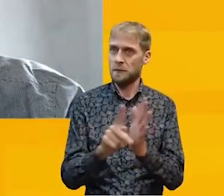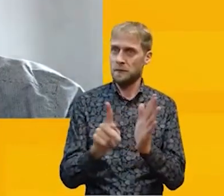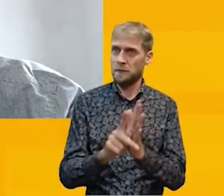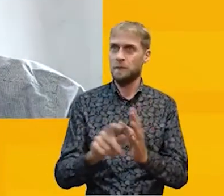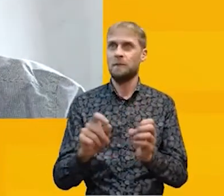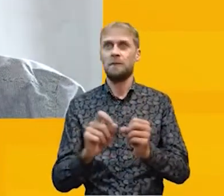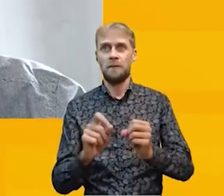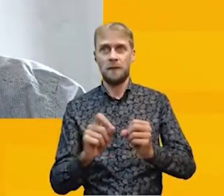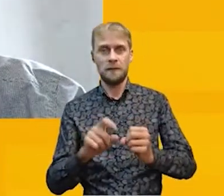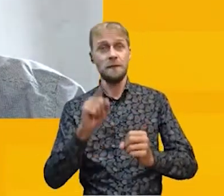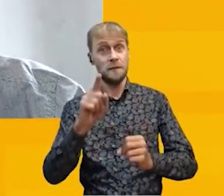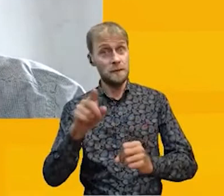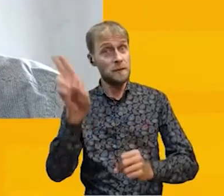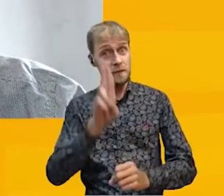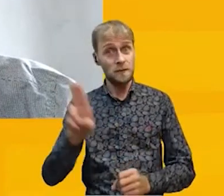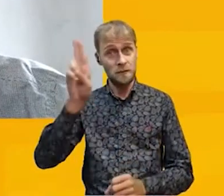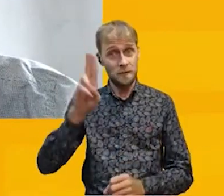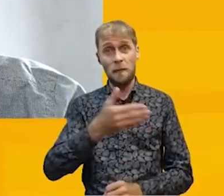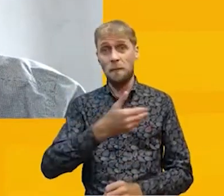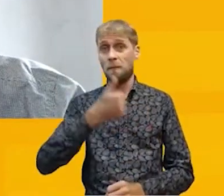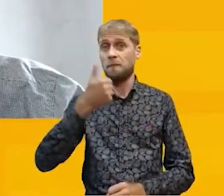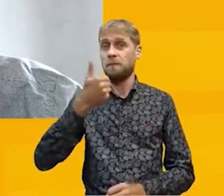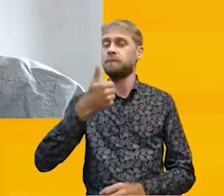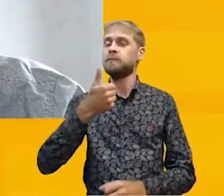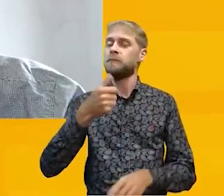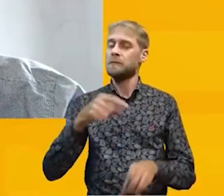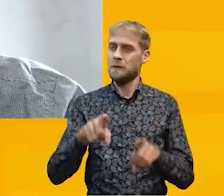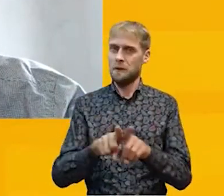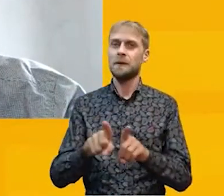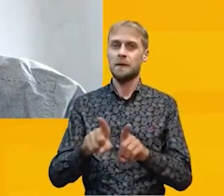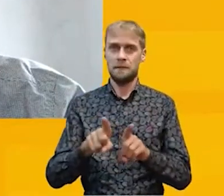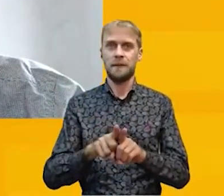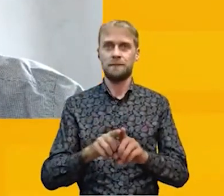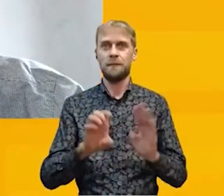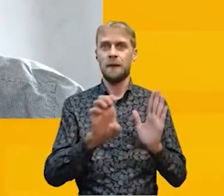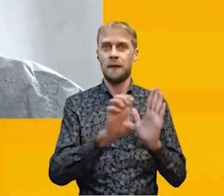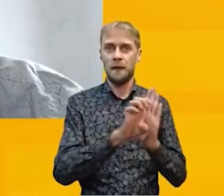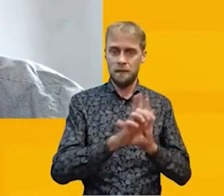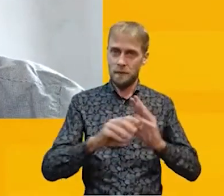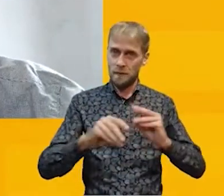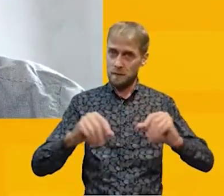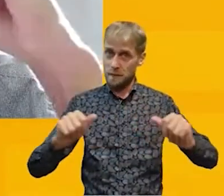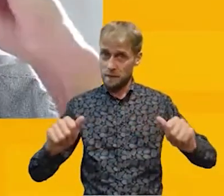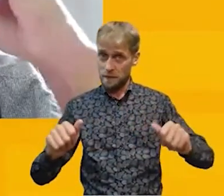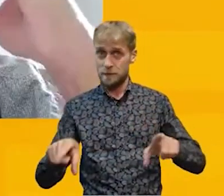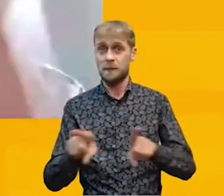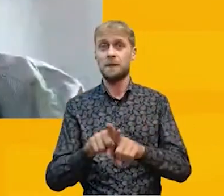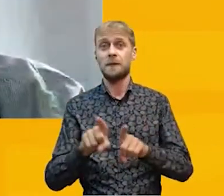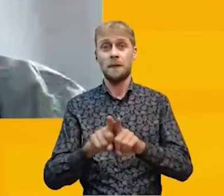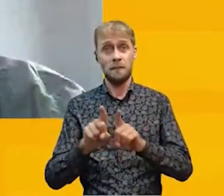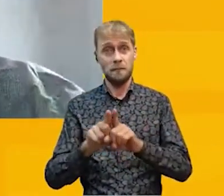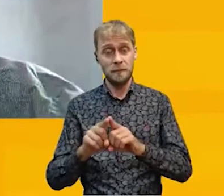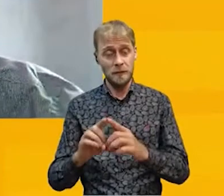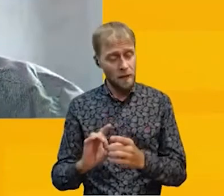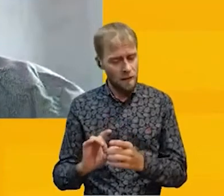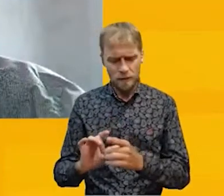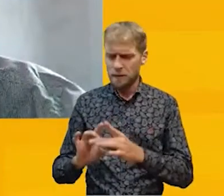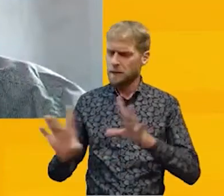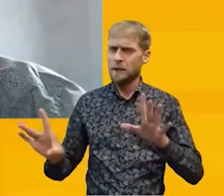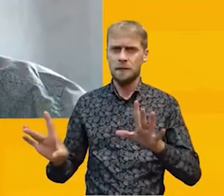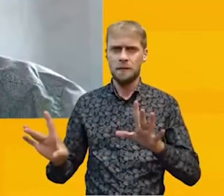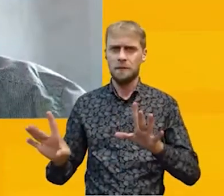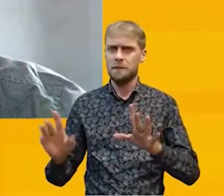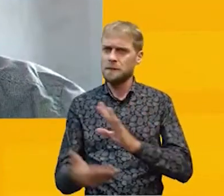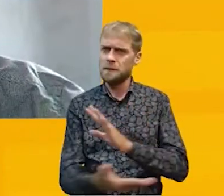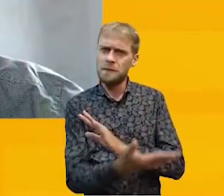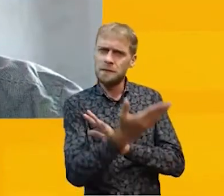vocês possam explorar isso melhor. Agora, a Embrapa Territorial também está à disposição de